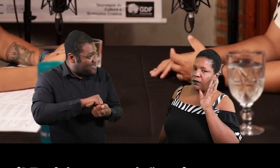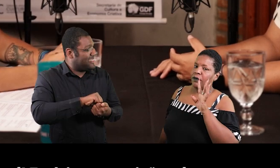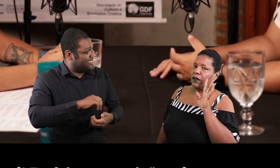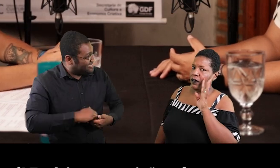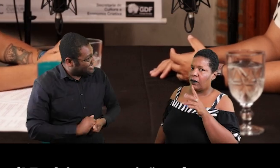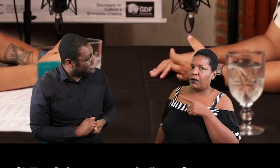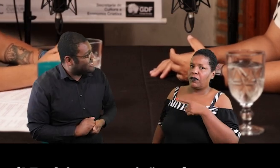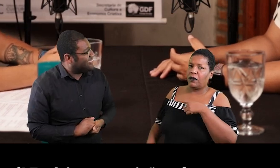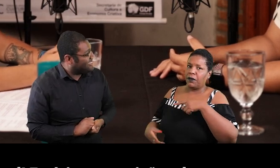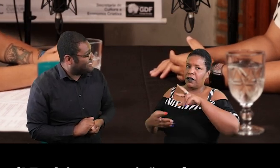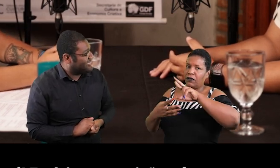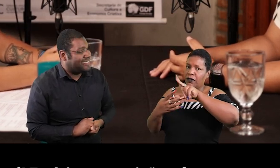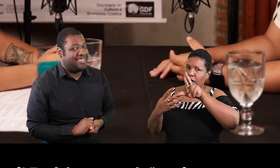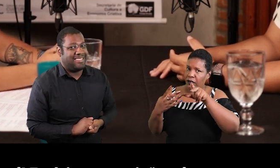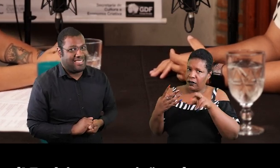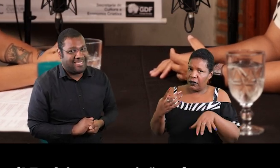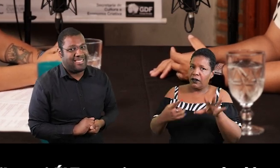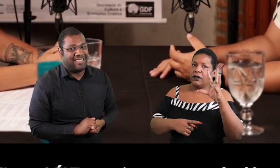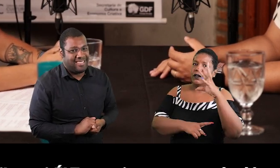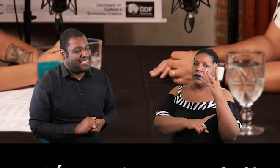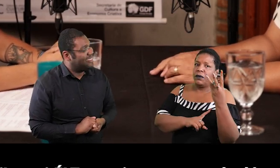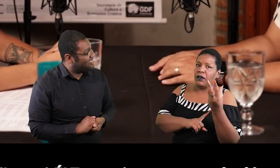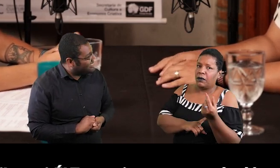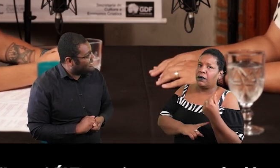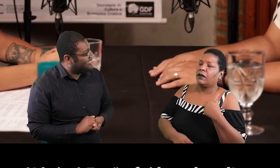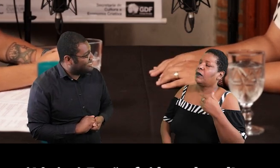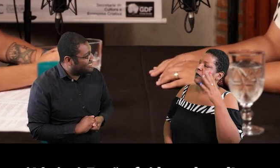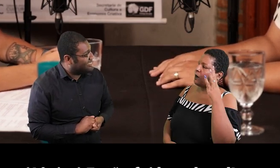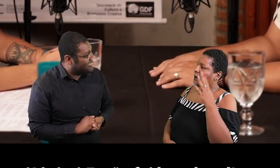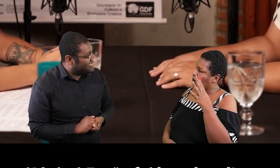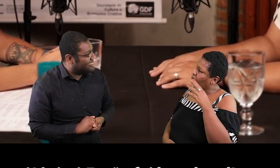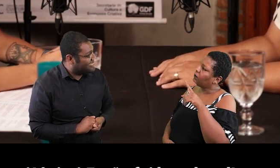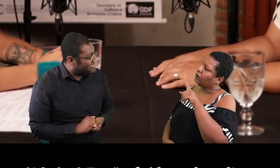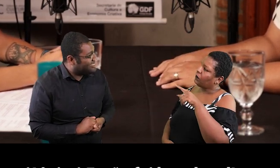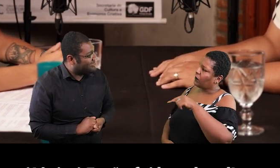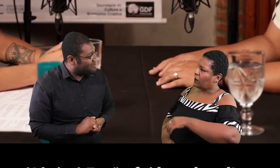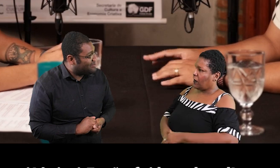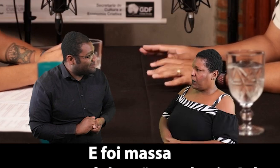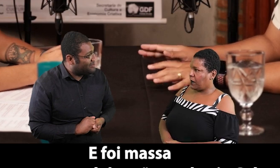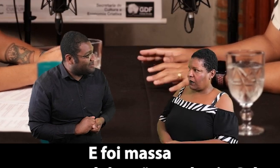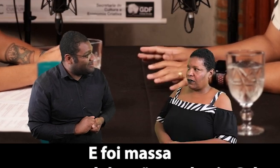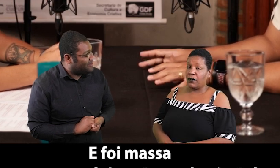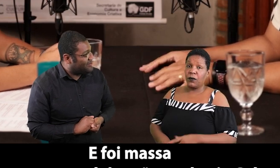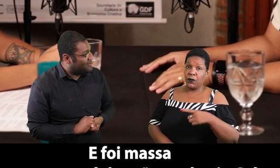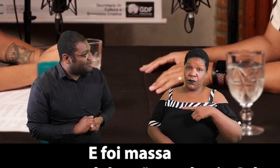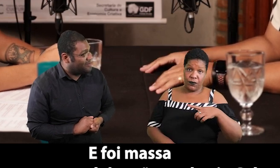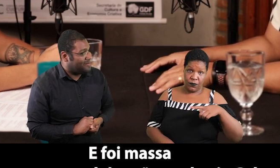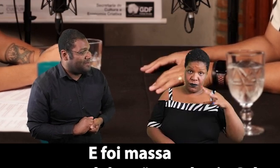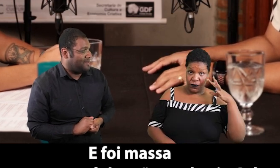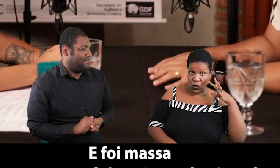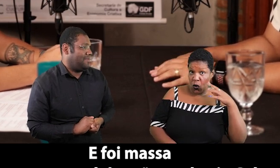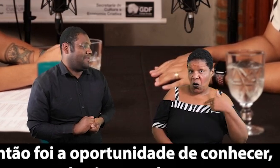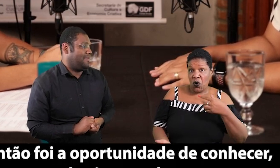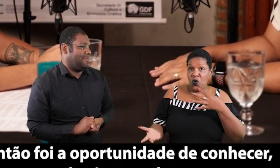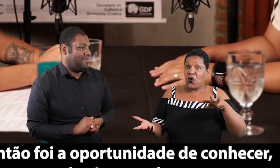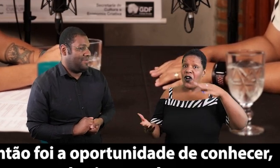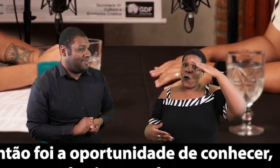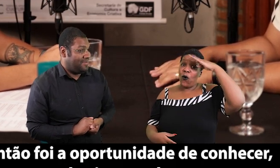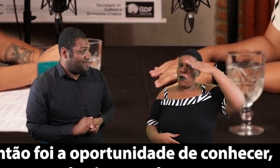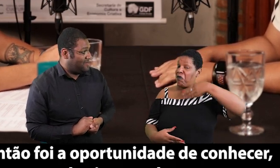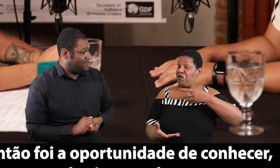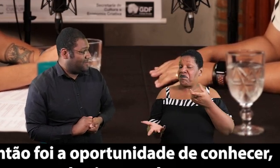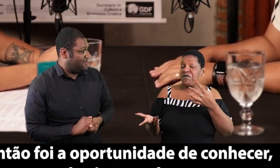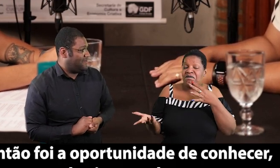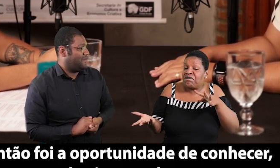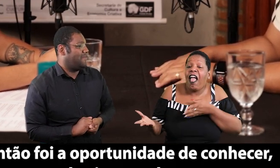E várias exposições de artes ao mesmo tempo. É, tem coisa pra caramba lá. Então foi bem legal. E foi massa, porque eu também não conhecia Cuba. Então foi a